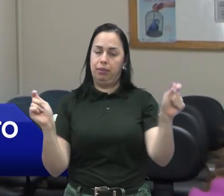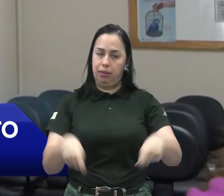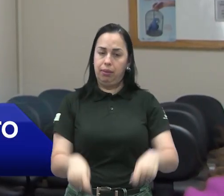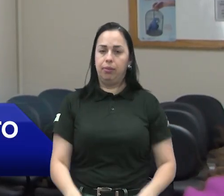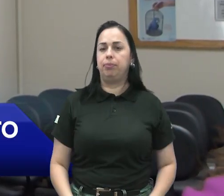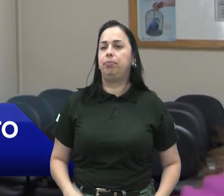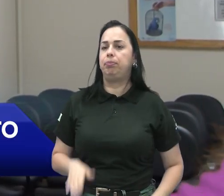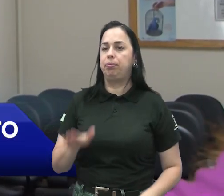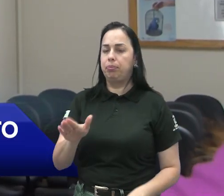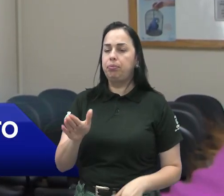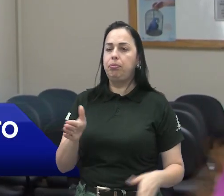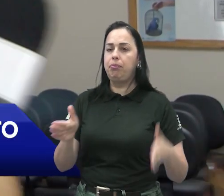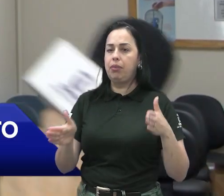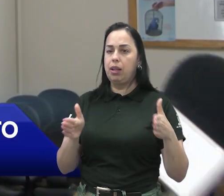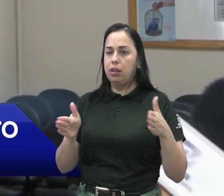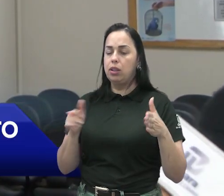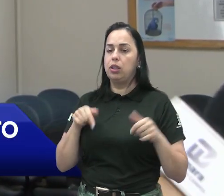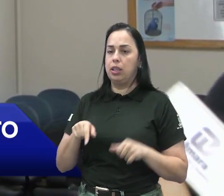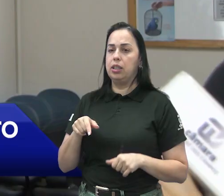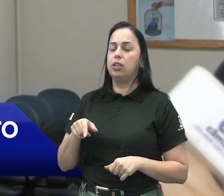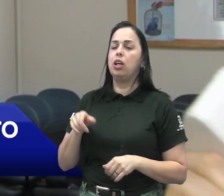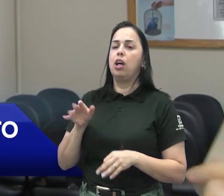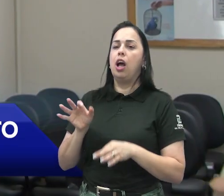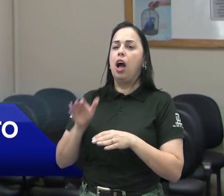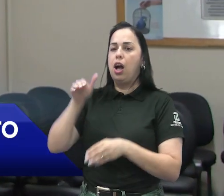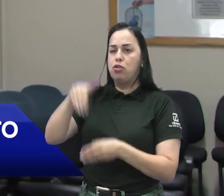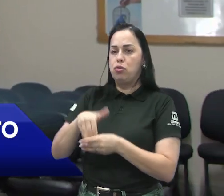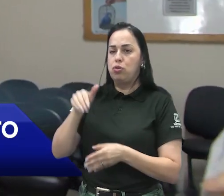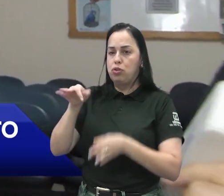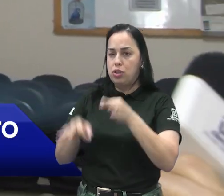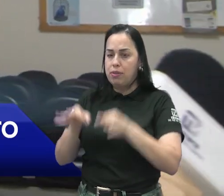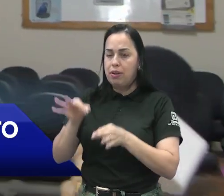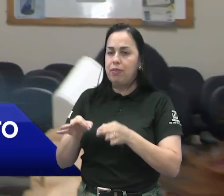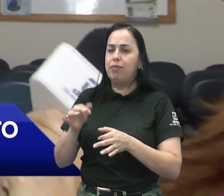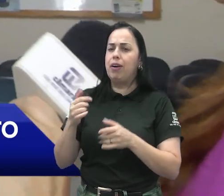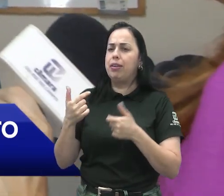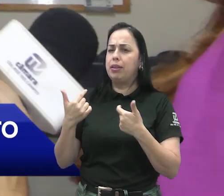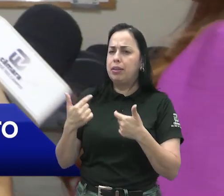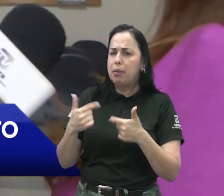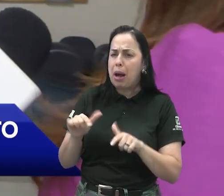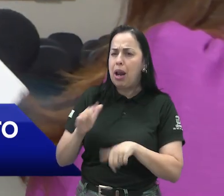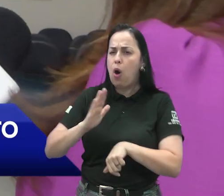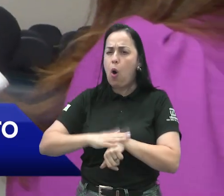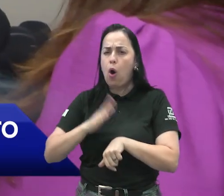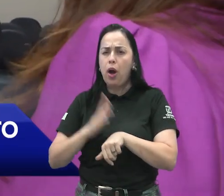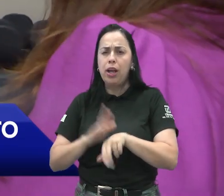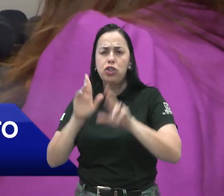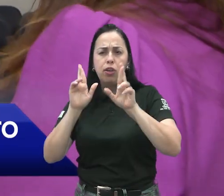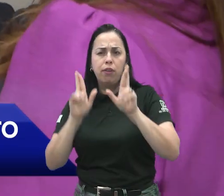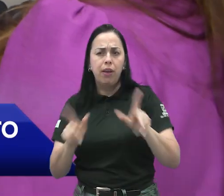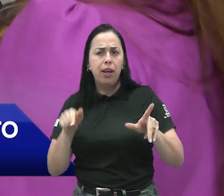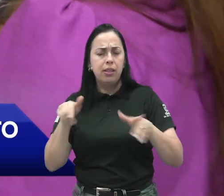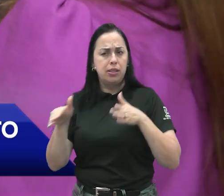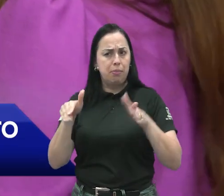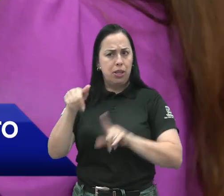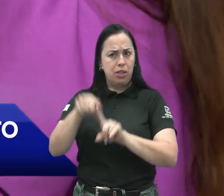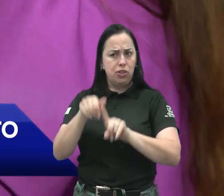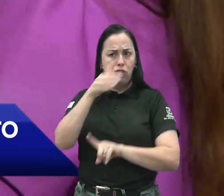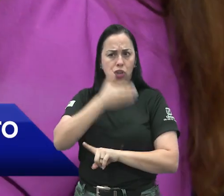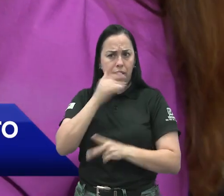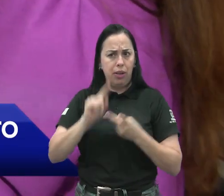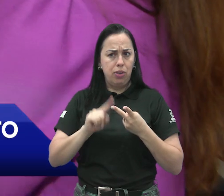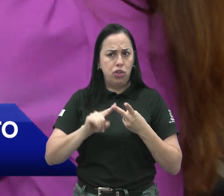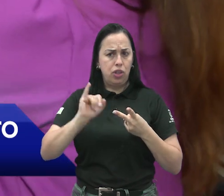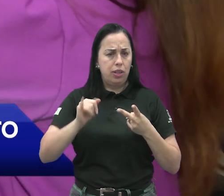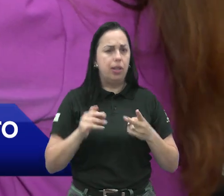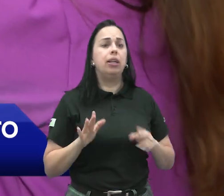votação dentro do município também. A Justiça Eleitoral vai estar trabalhando com algum calendário específico neste mês de dezembro